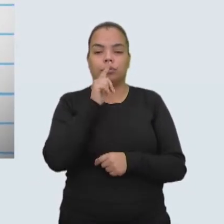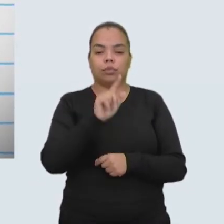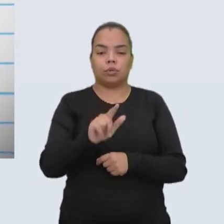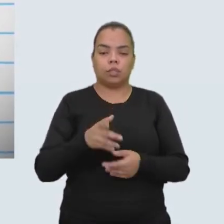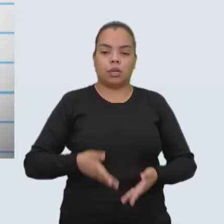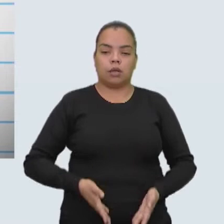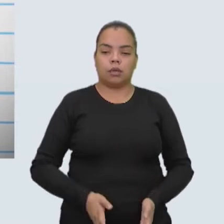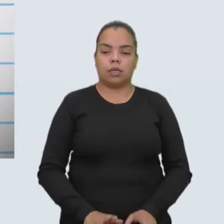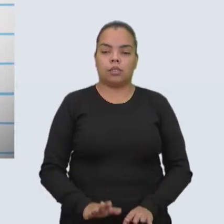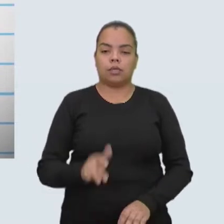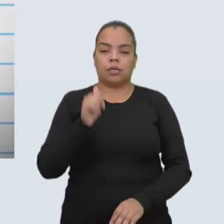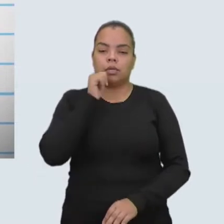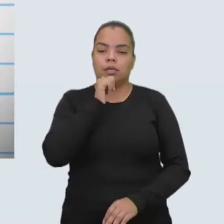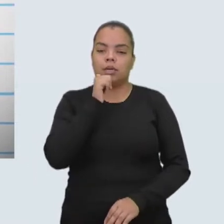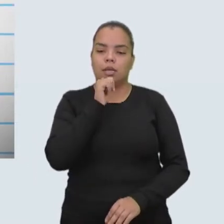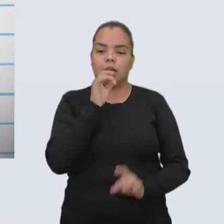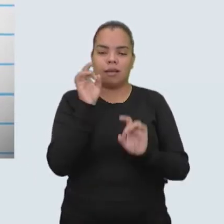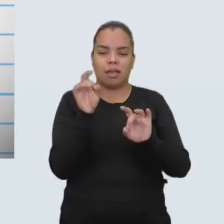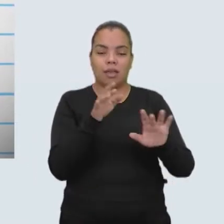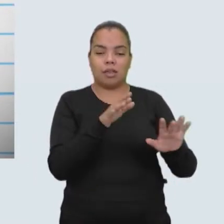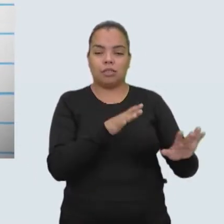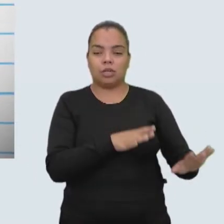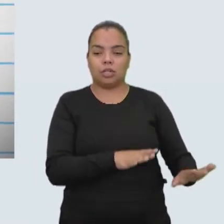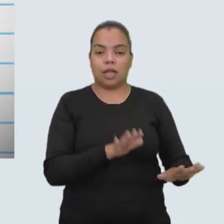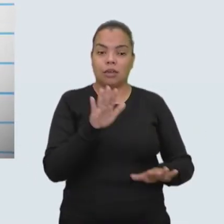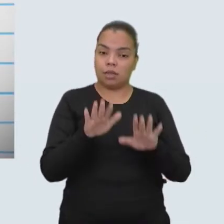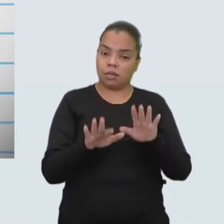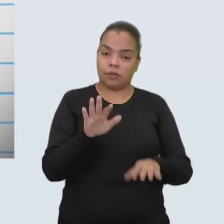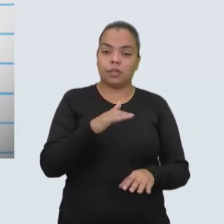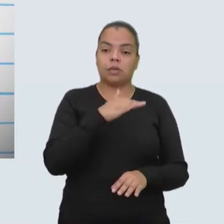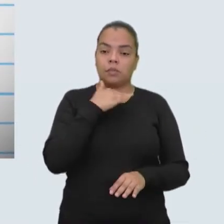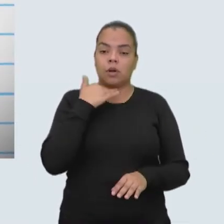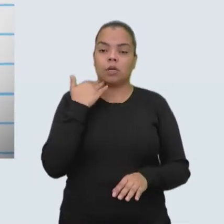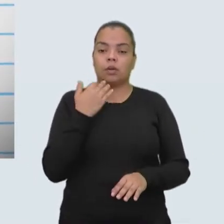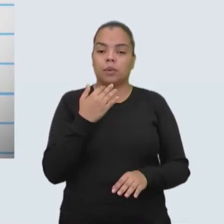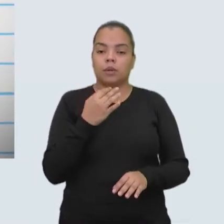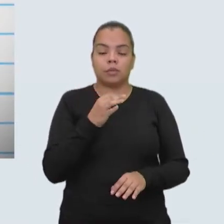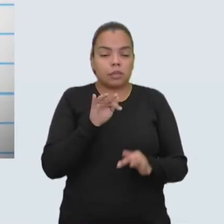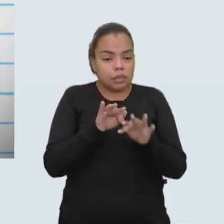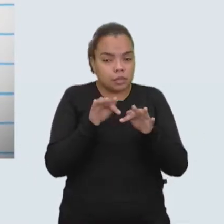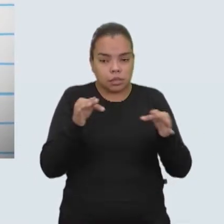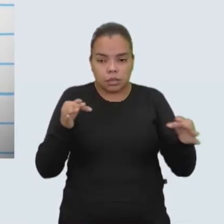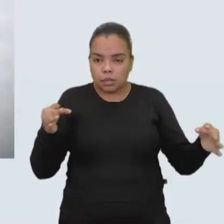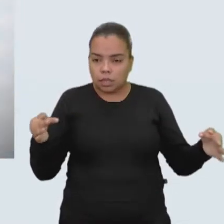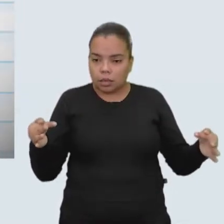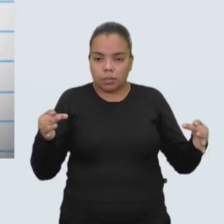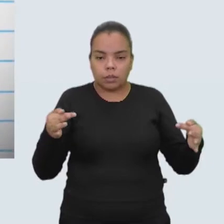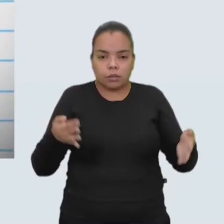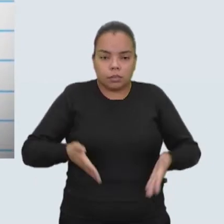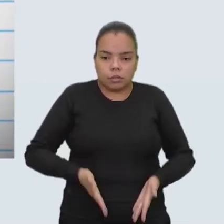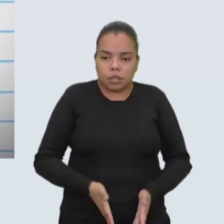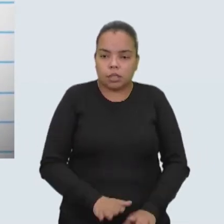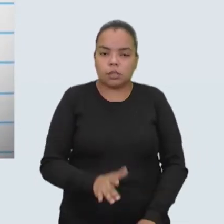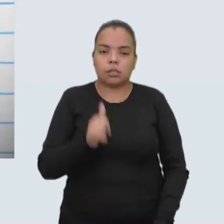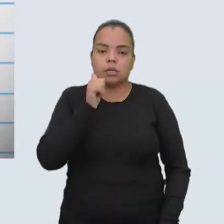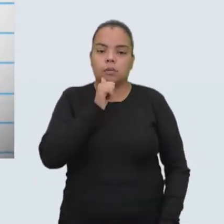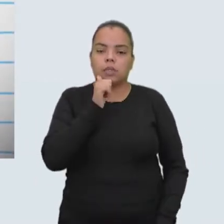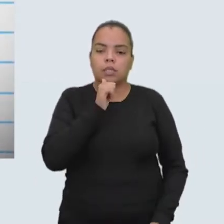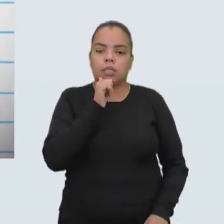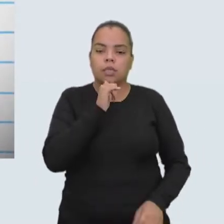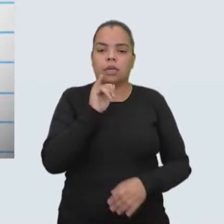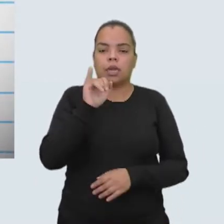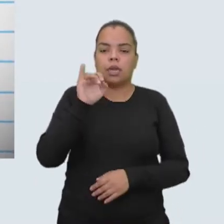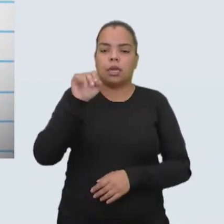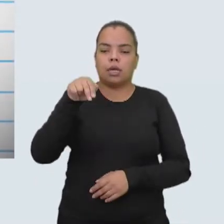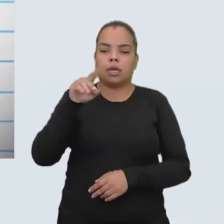muitas meninas são rejeitadas ou até mesmo mortas pelo simples fato de serem meninas. Na Índia, por exemplo, milhares